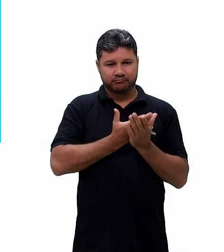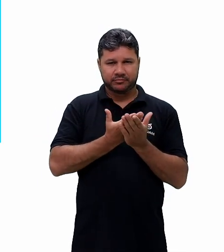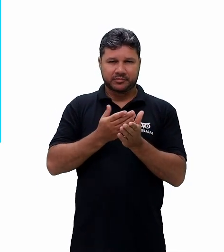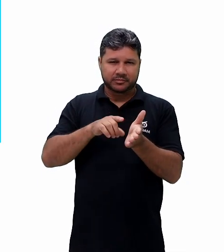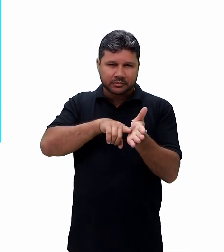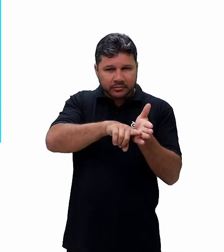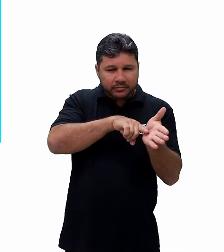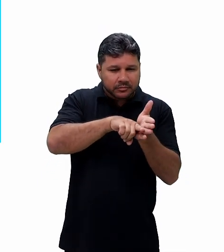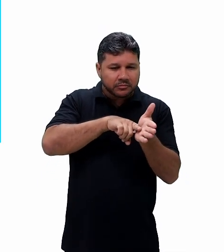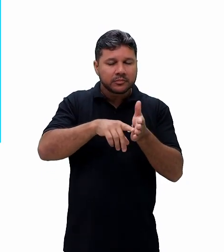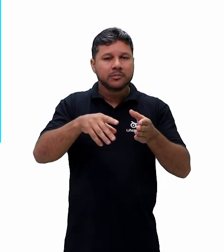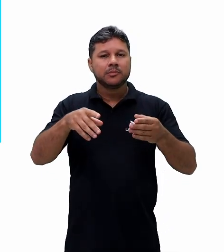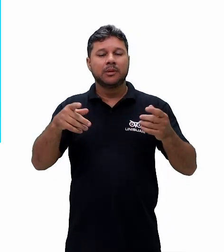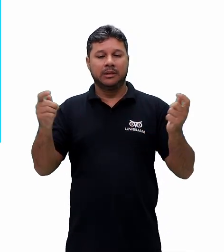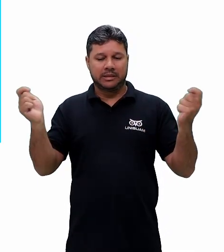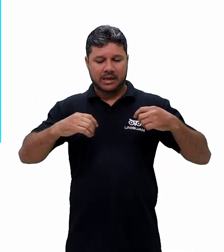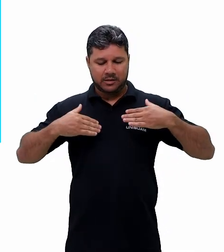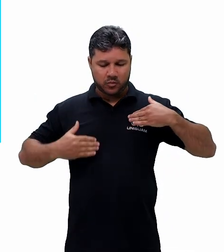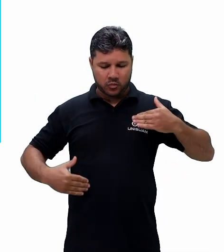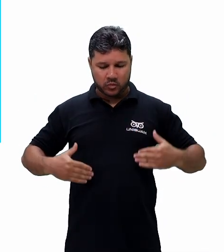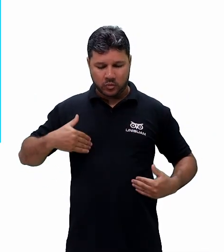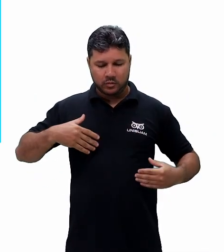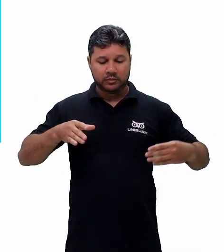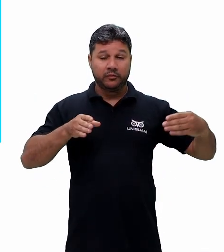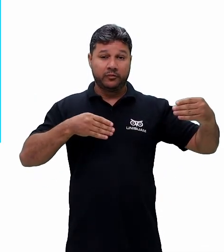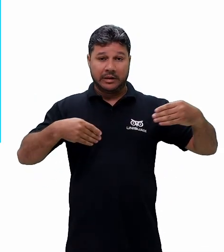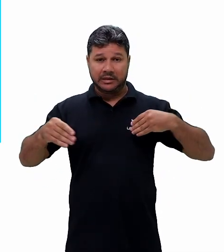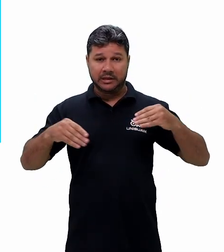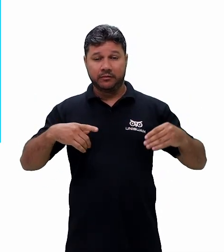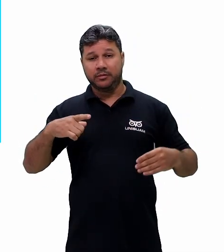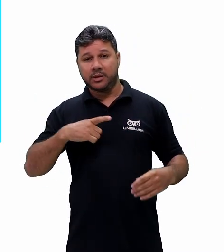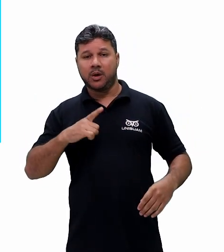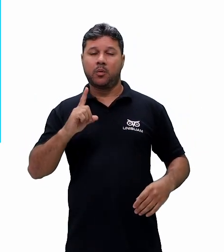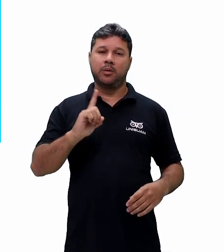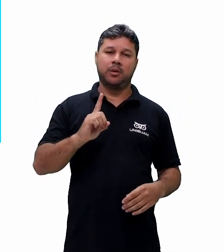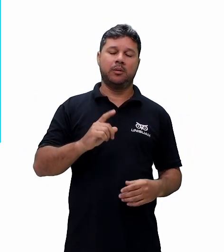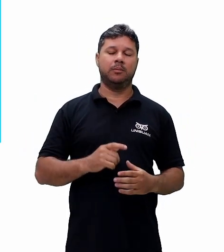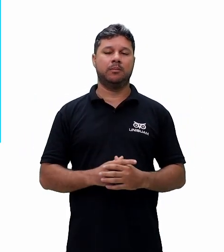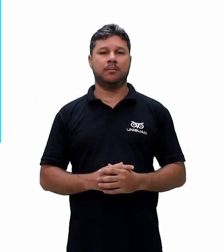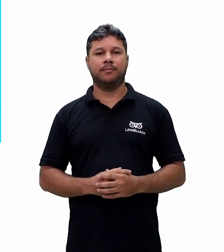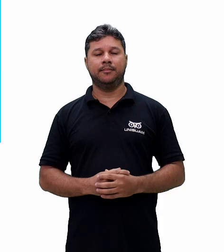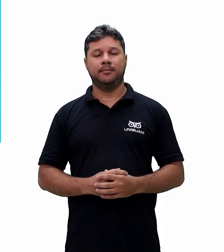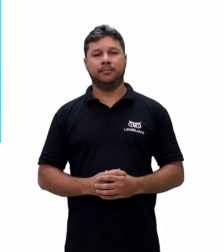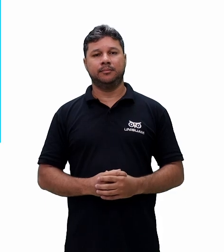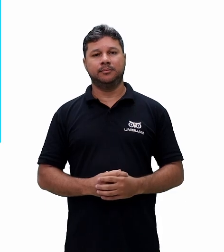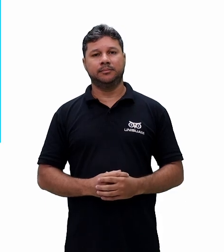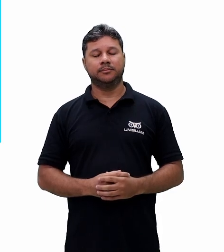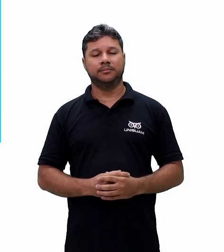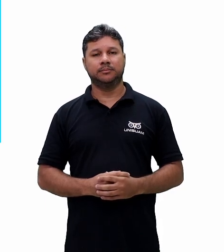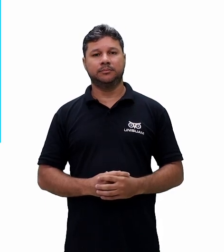se medir a capacidade física, flexibilidade.